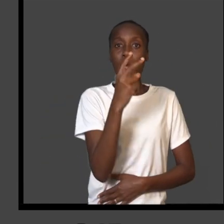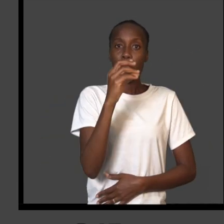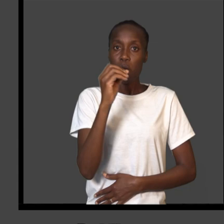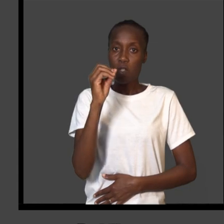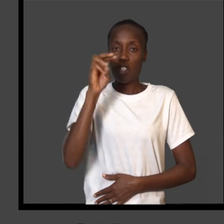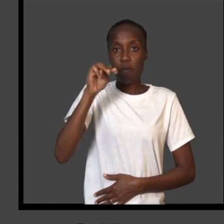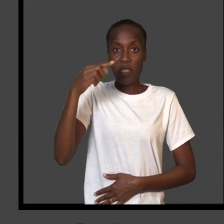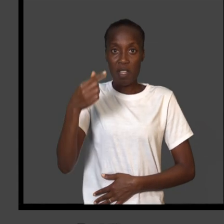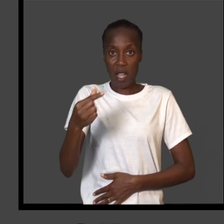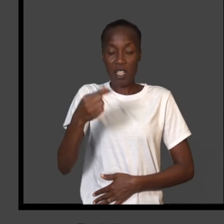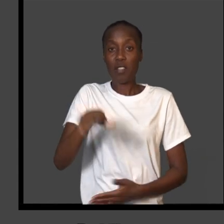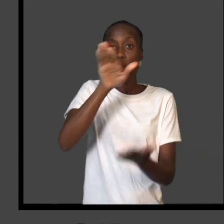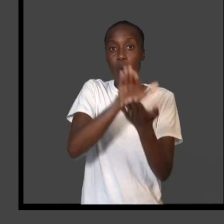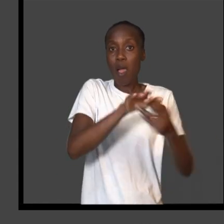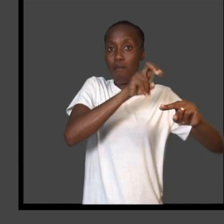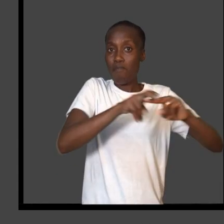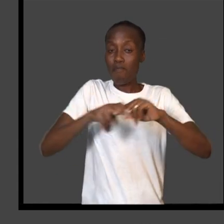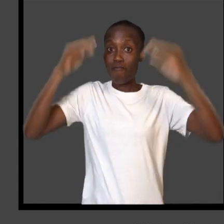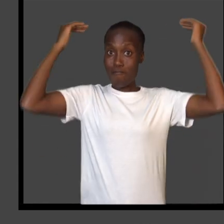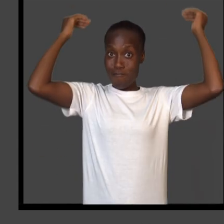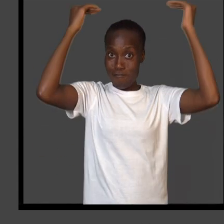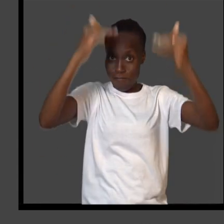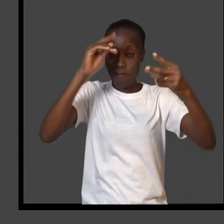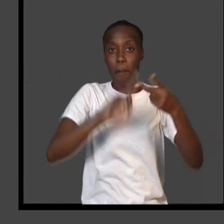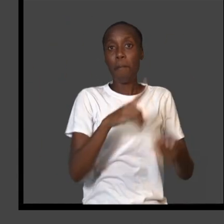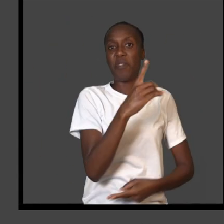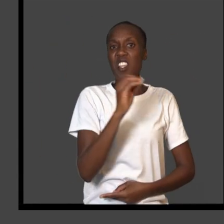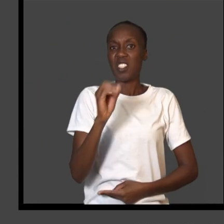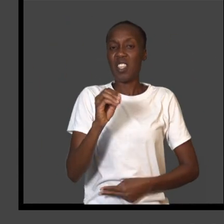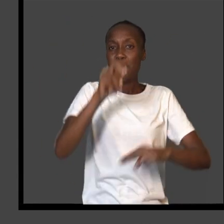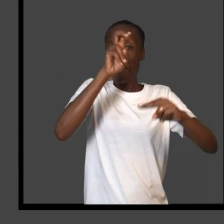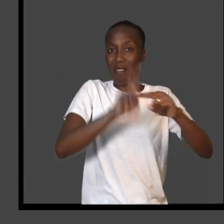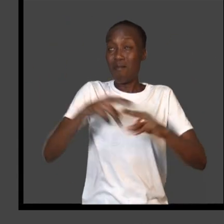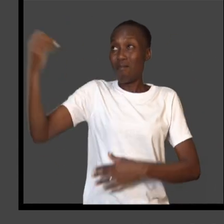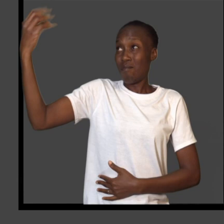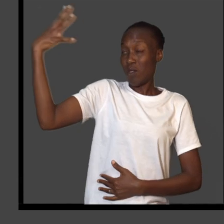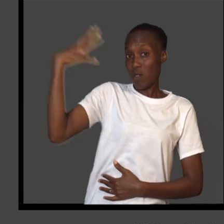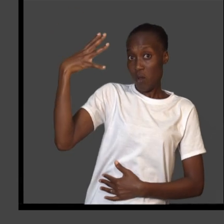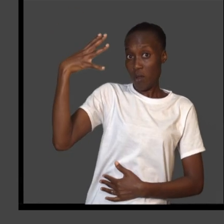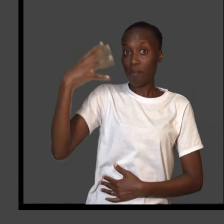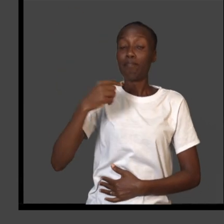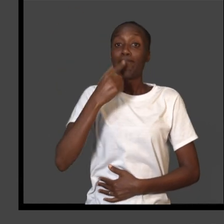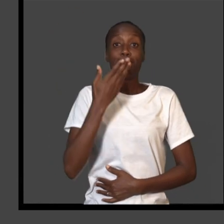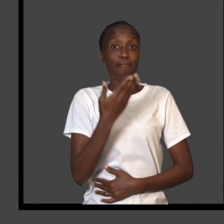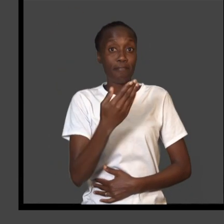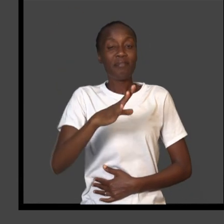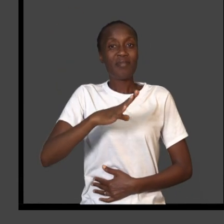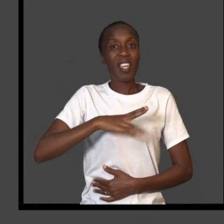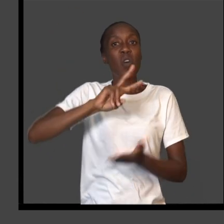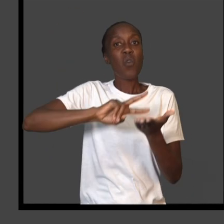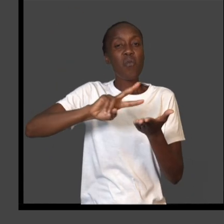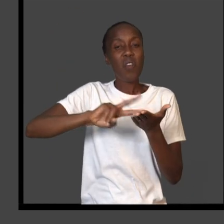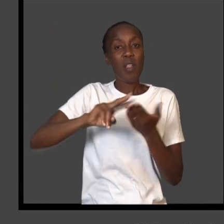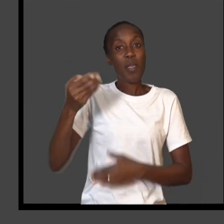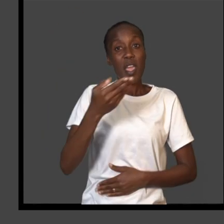para a bancada coberta e R$,00 para a bancada Sol e Topos. Estes preços irão